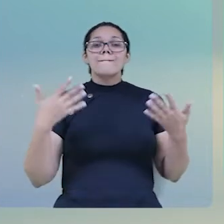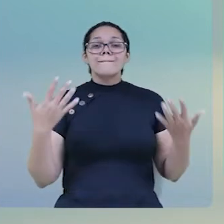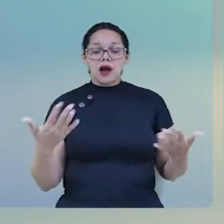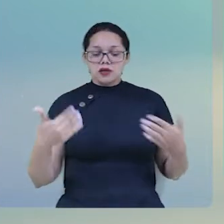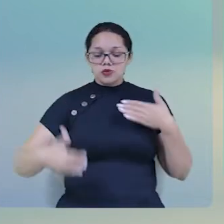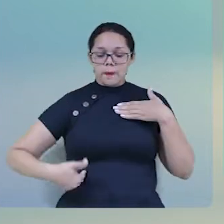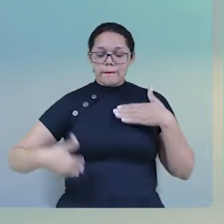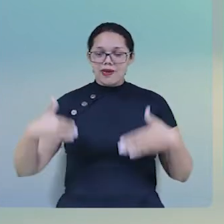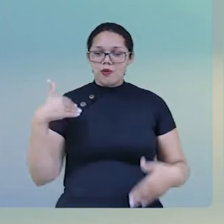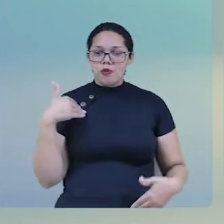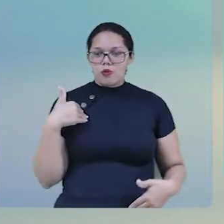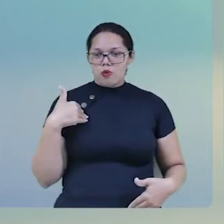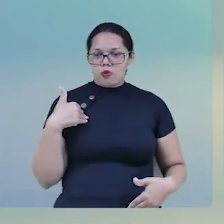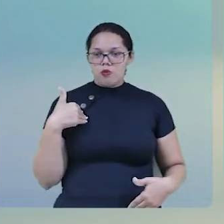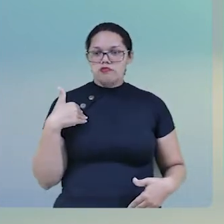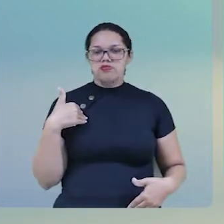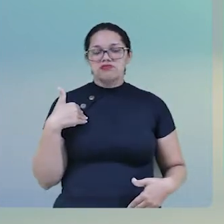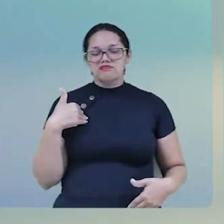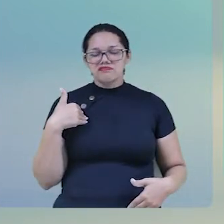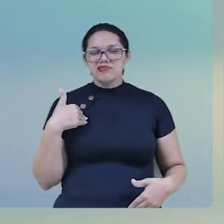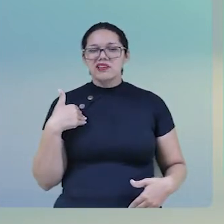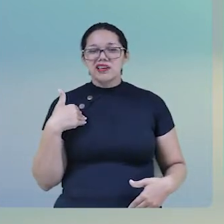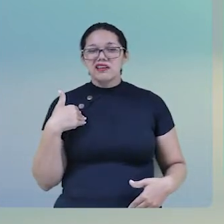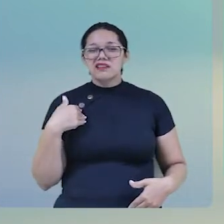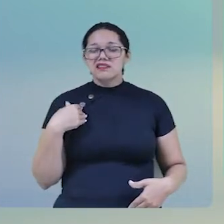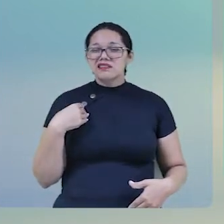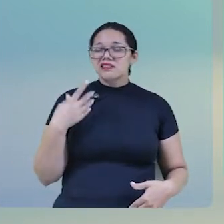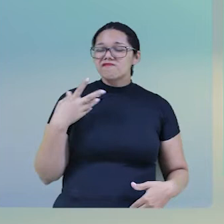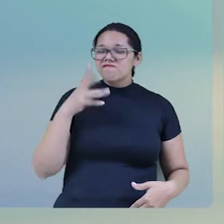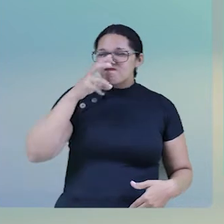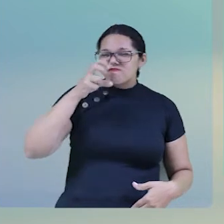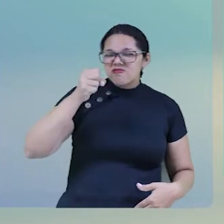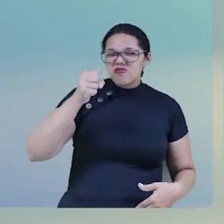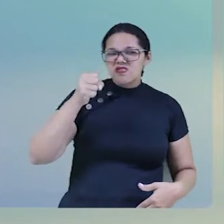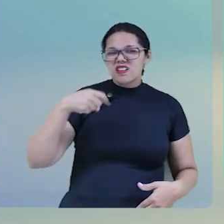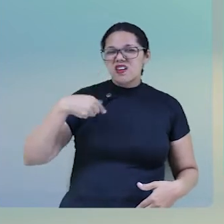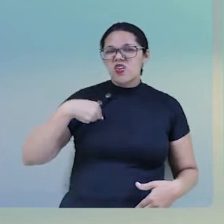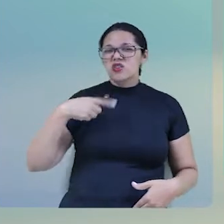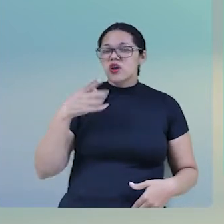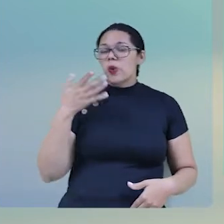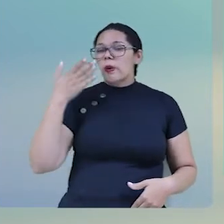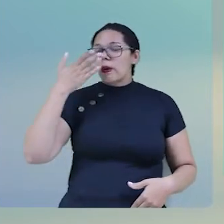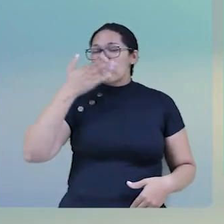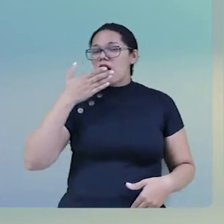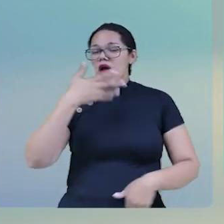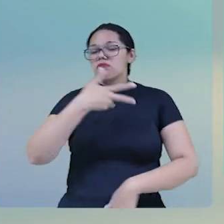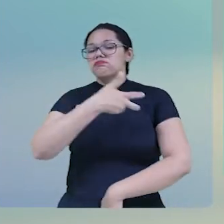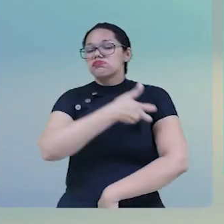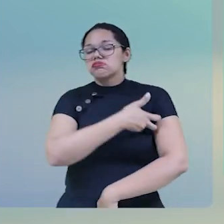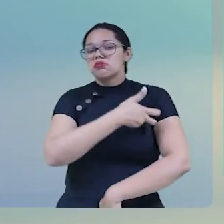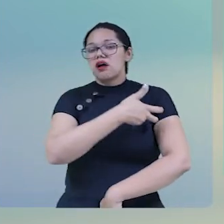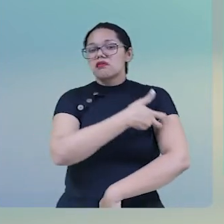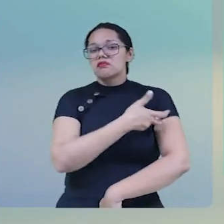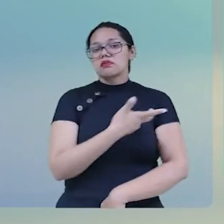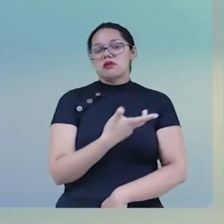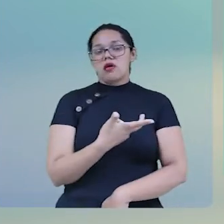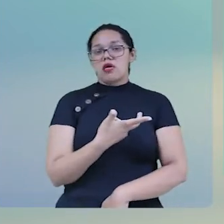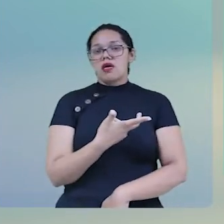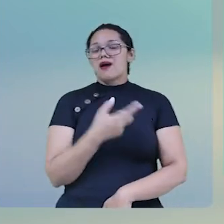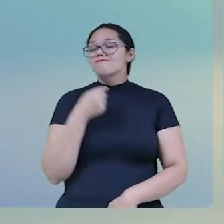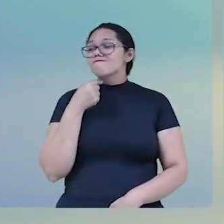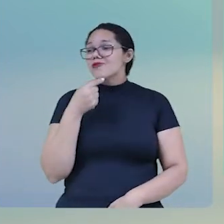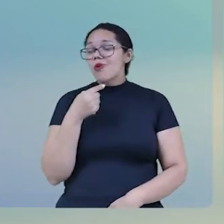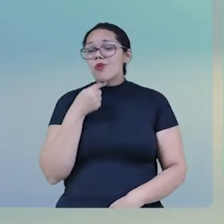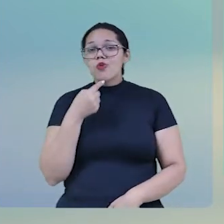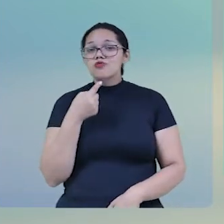meu corpo, ele passa a ter uma certa resistência à insulina. E eu começo a não